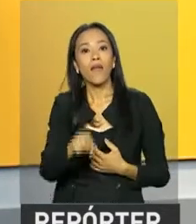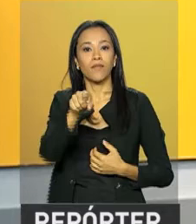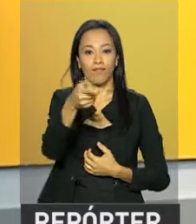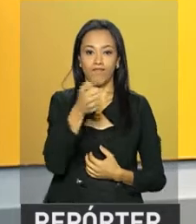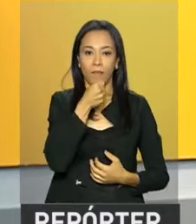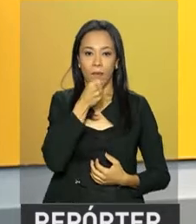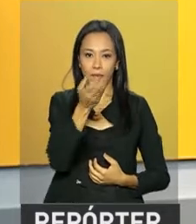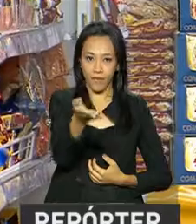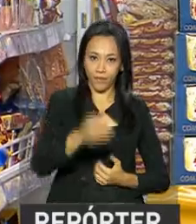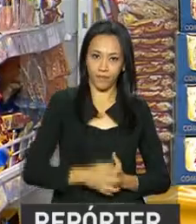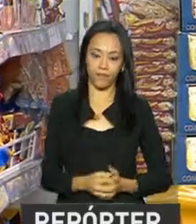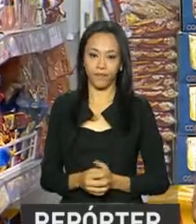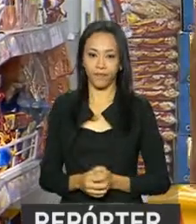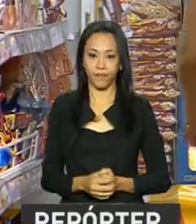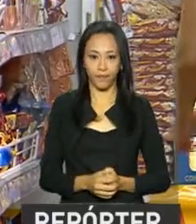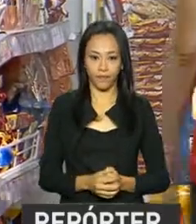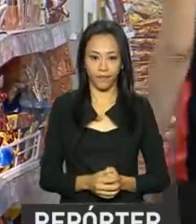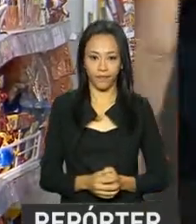Amiden.